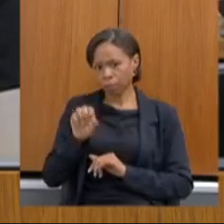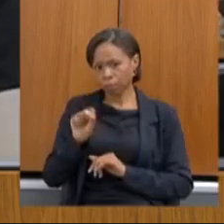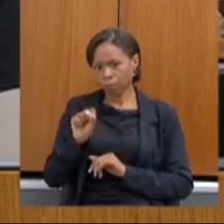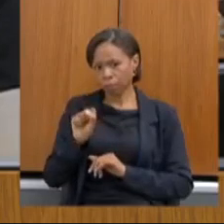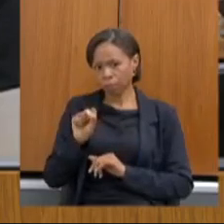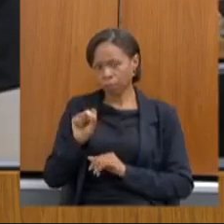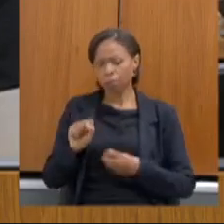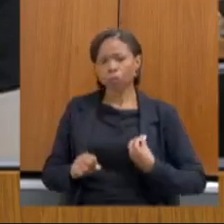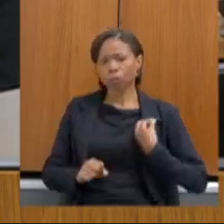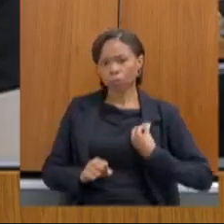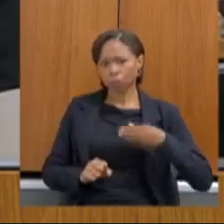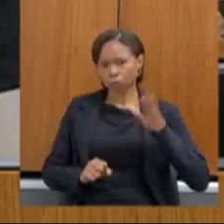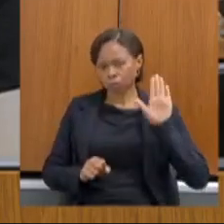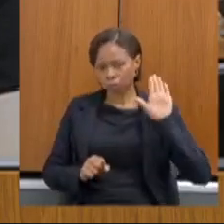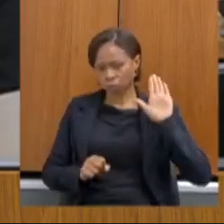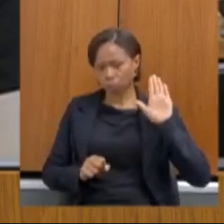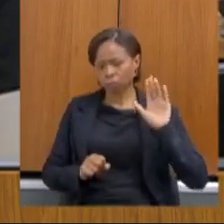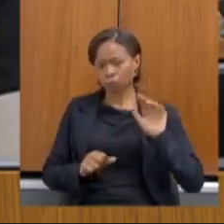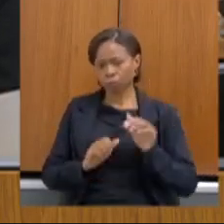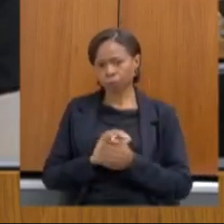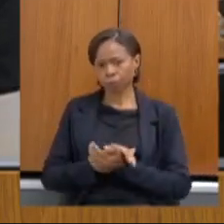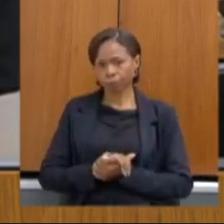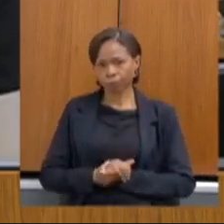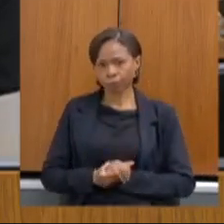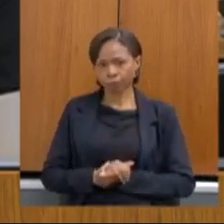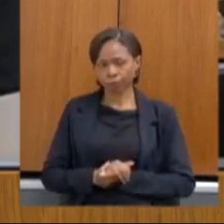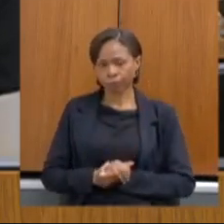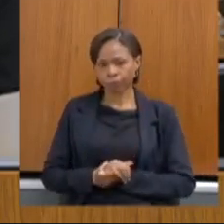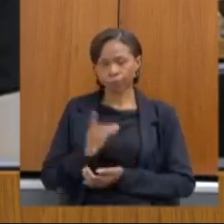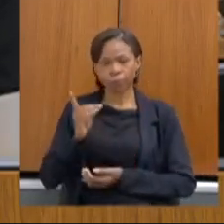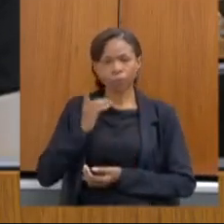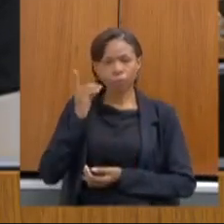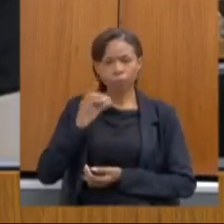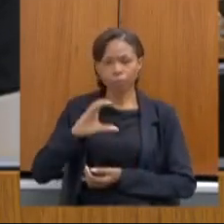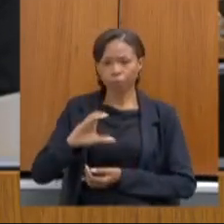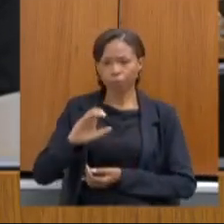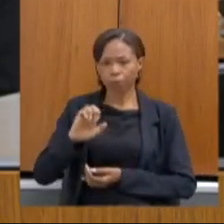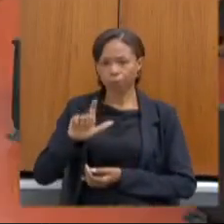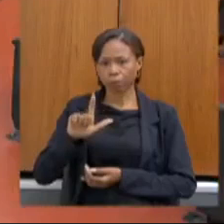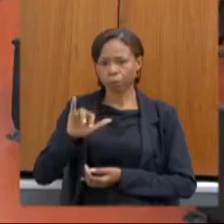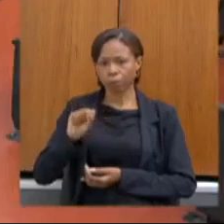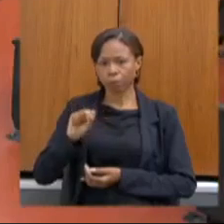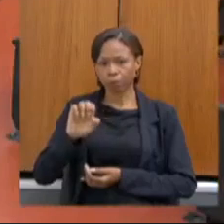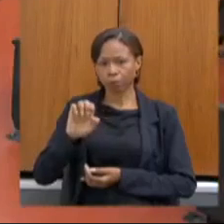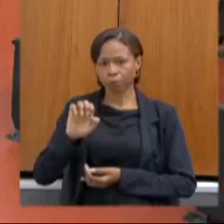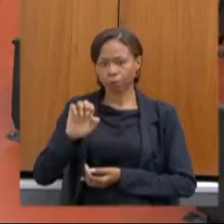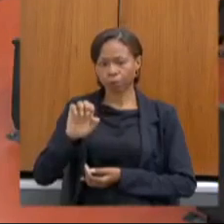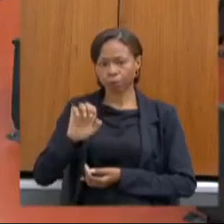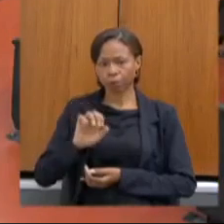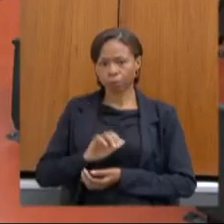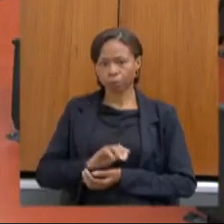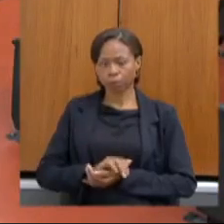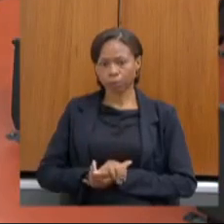presente na Presidente Rafael deputada celise laviola